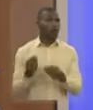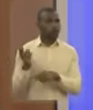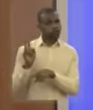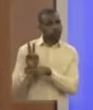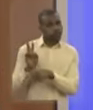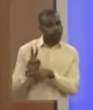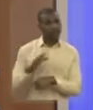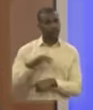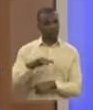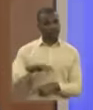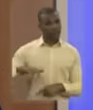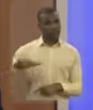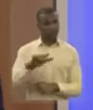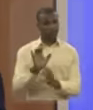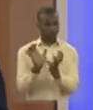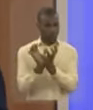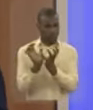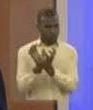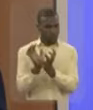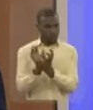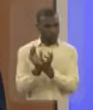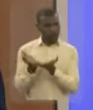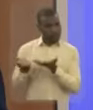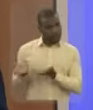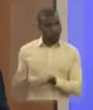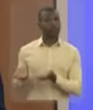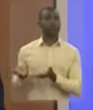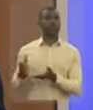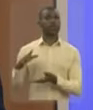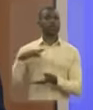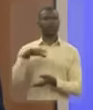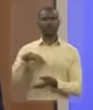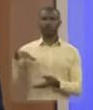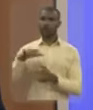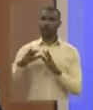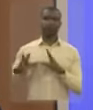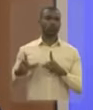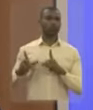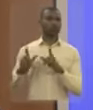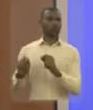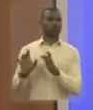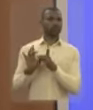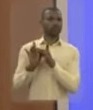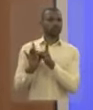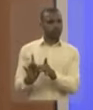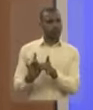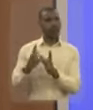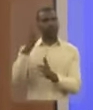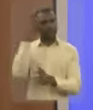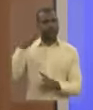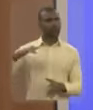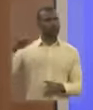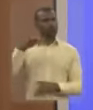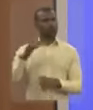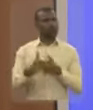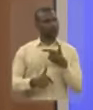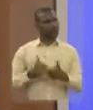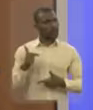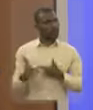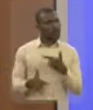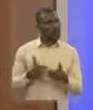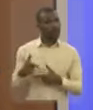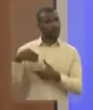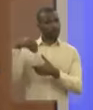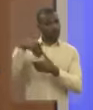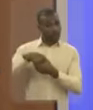cidade o nosso grupo grana é justamente isso é a cidade toda o nosso grupo é são as pessoas que trabalham em